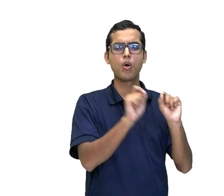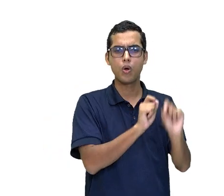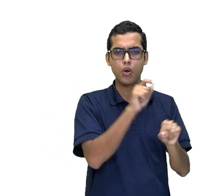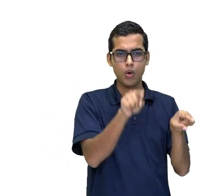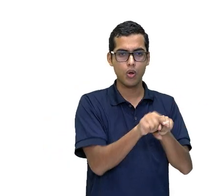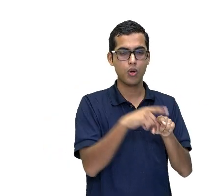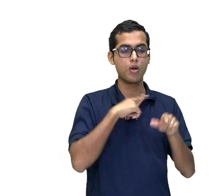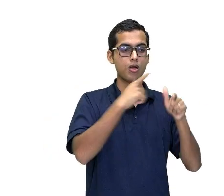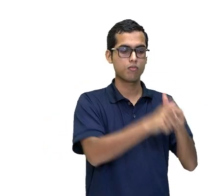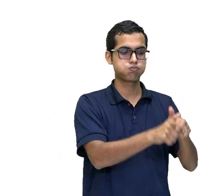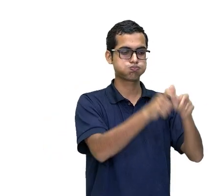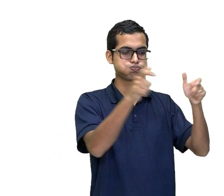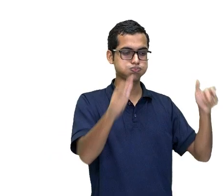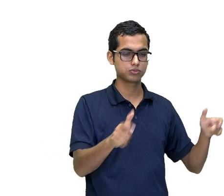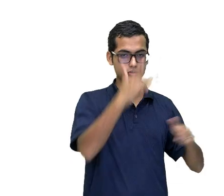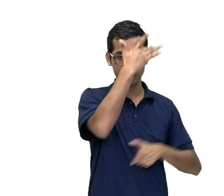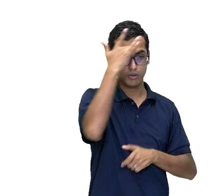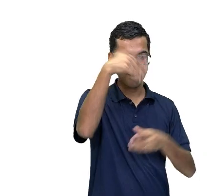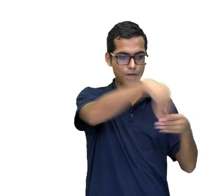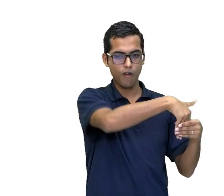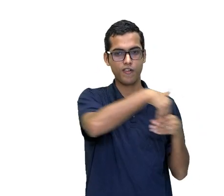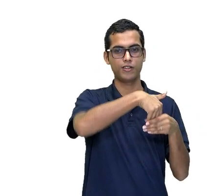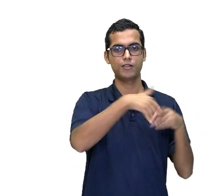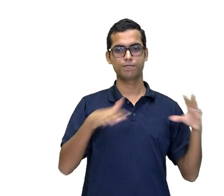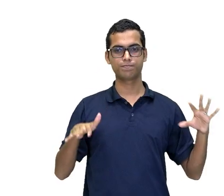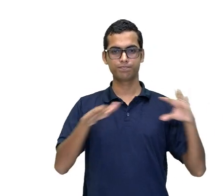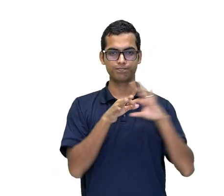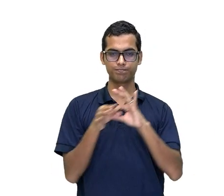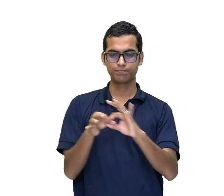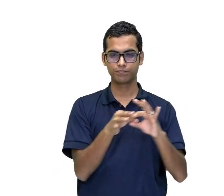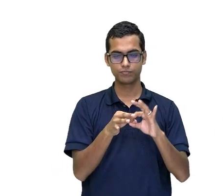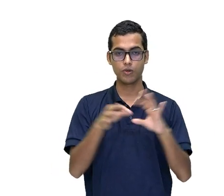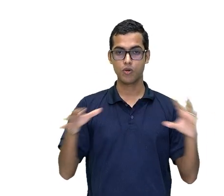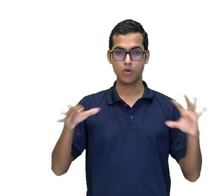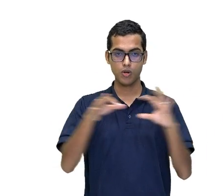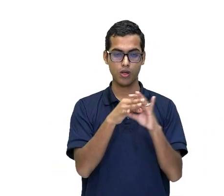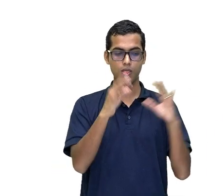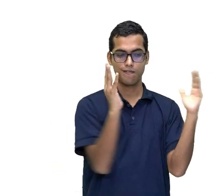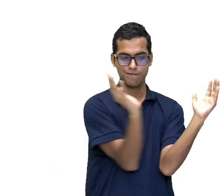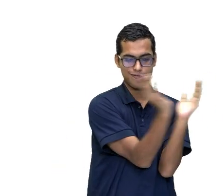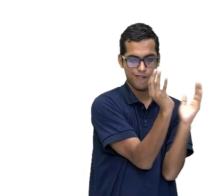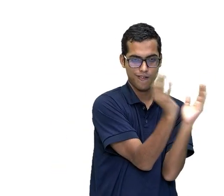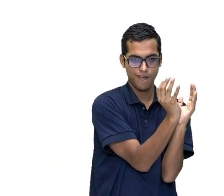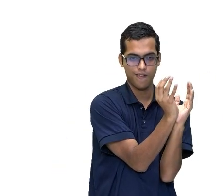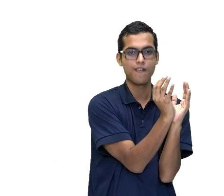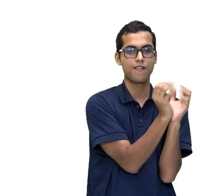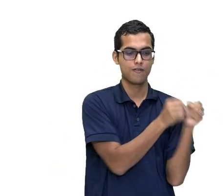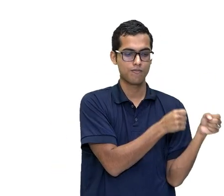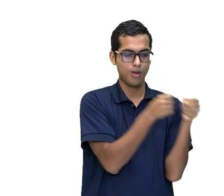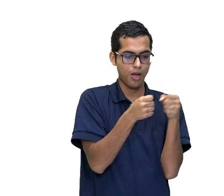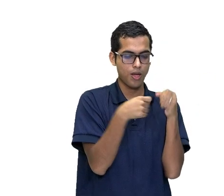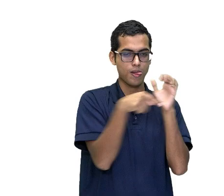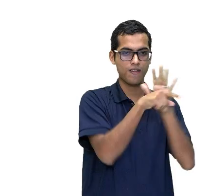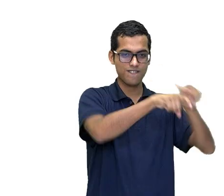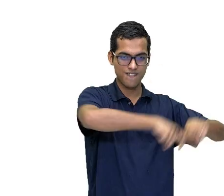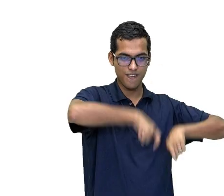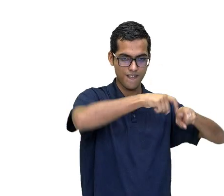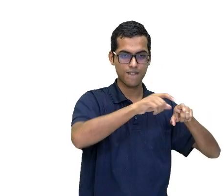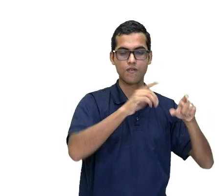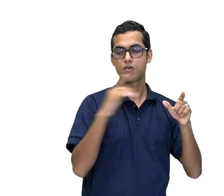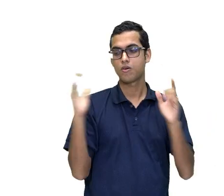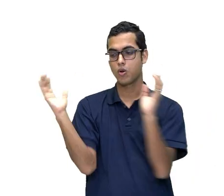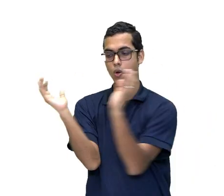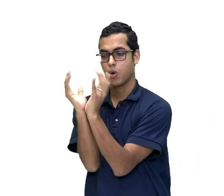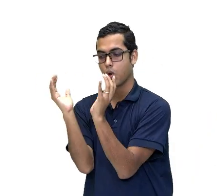colégio eleitoral. Então, a união dessas duas oligarquias, gente, ela vai criar um poder quase que